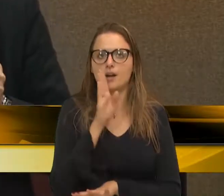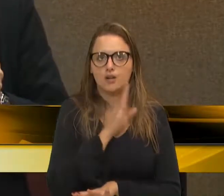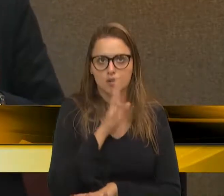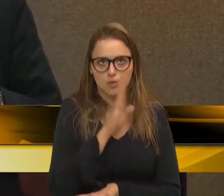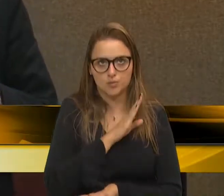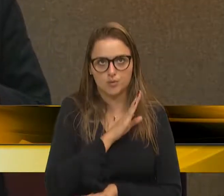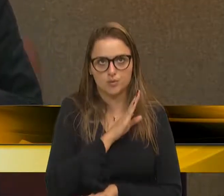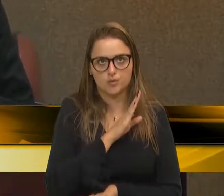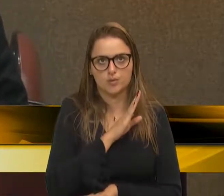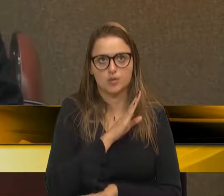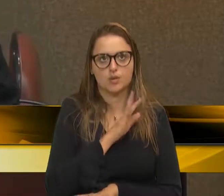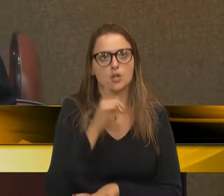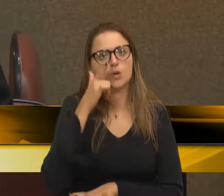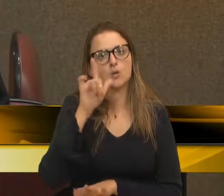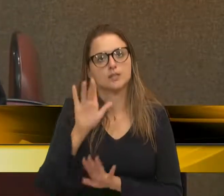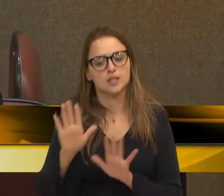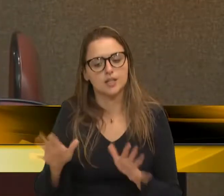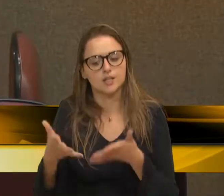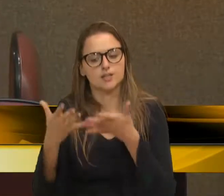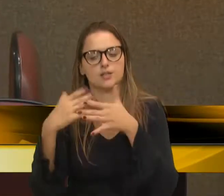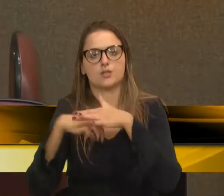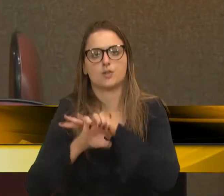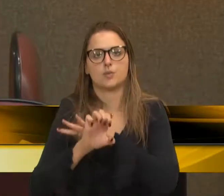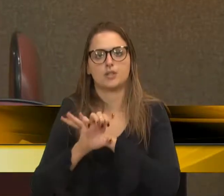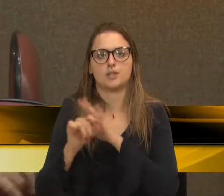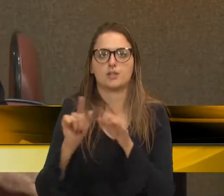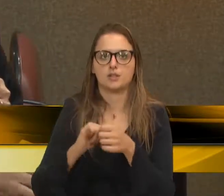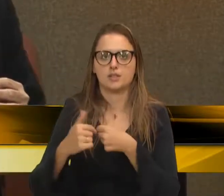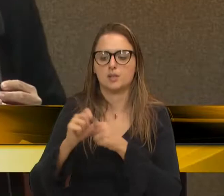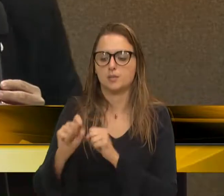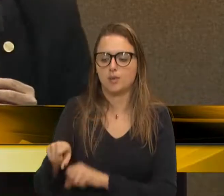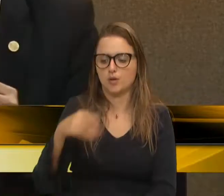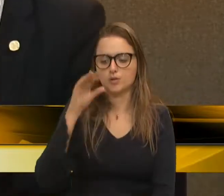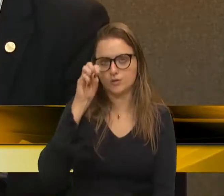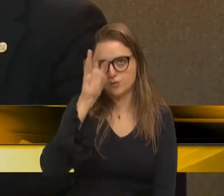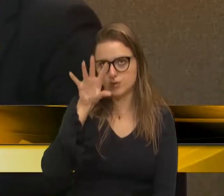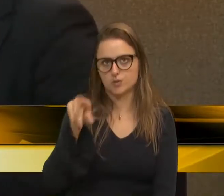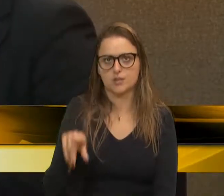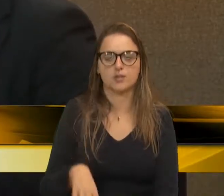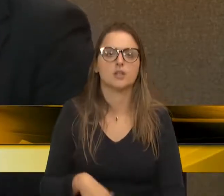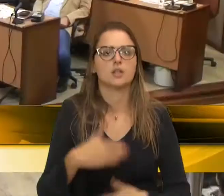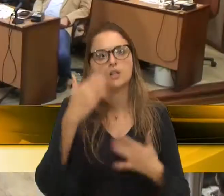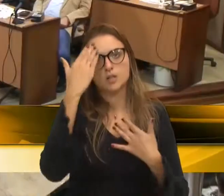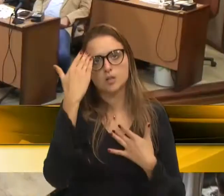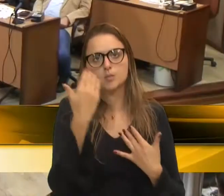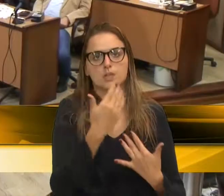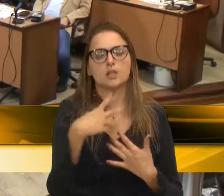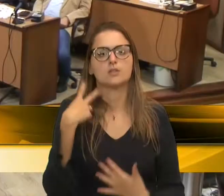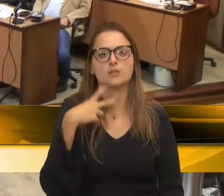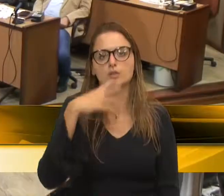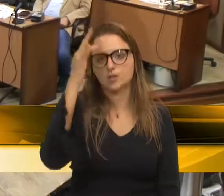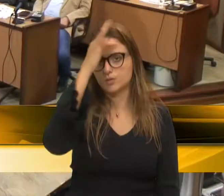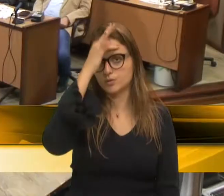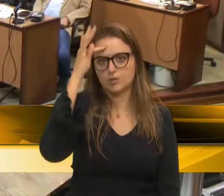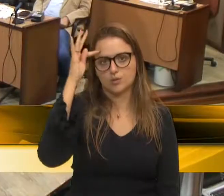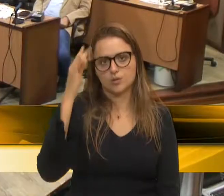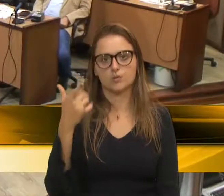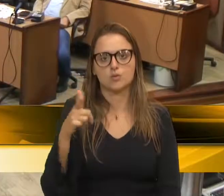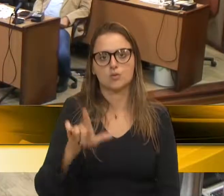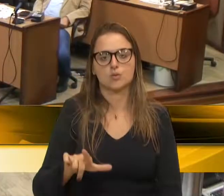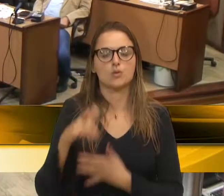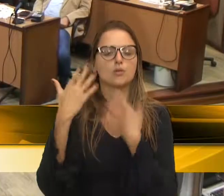estar incentivando o empreendedorismo na nossa cidade. O senhor à parte, vereador Fiuza. Muito obrigado, vereador Toigo. Mais uma